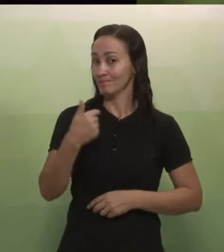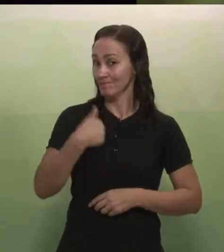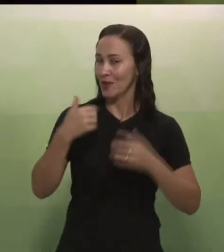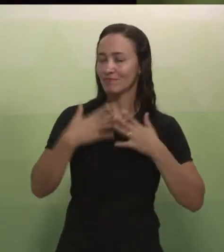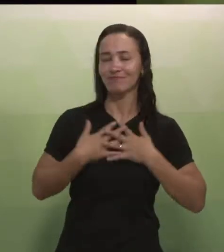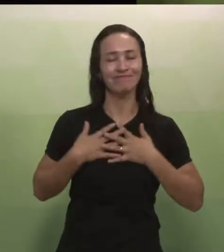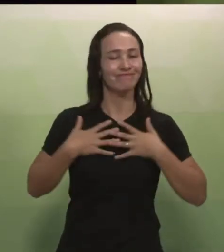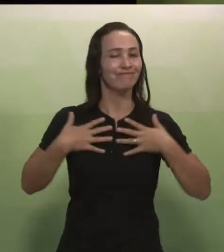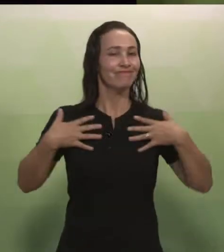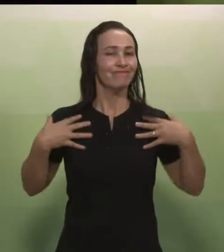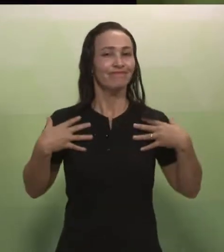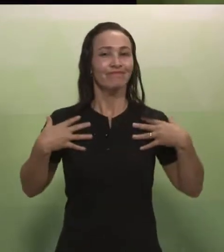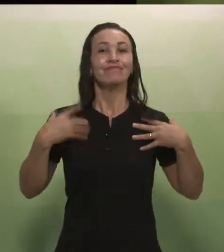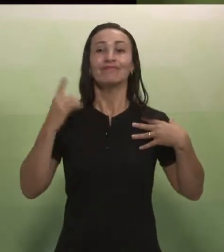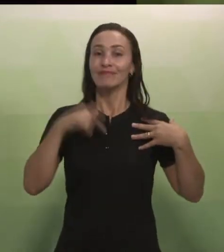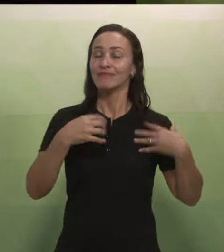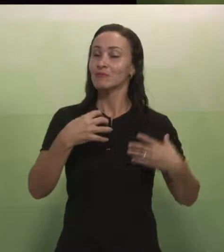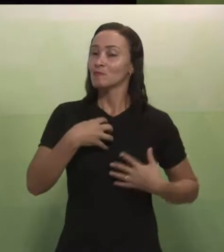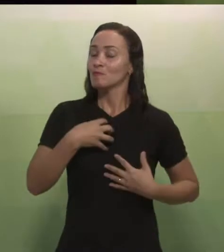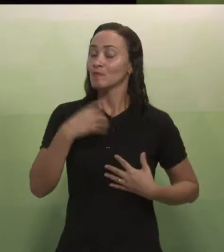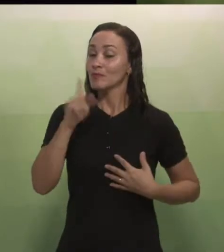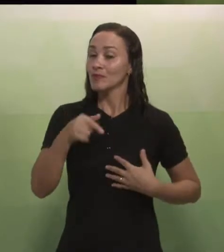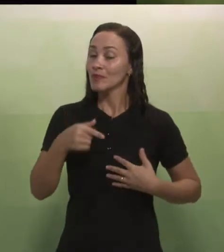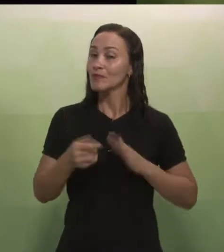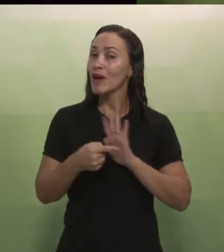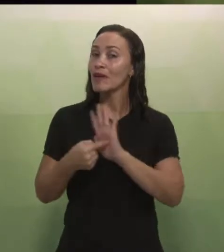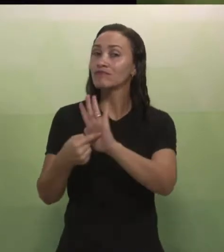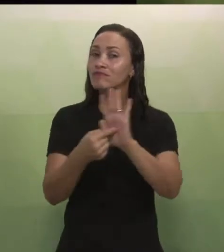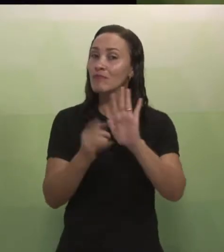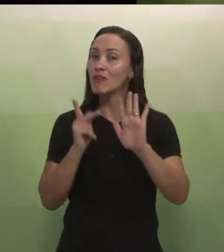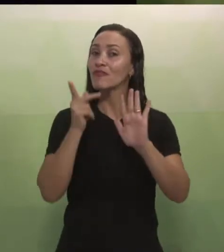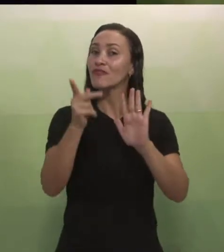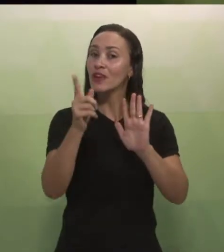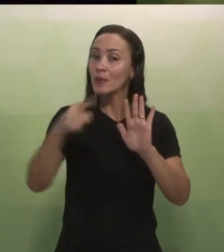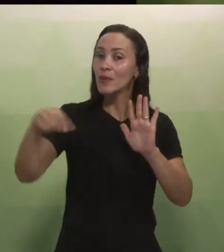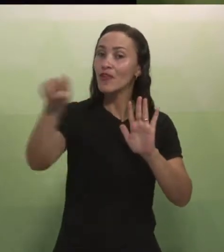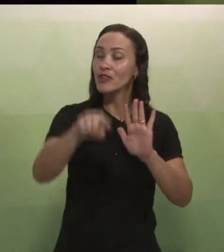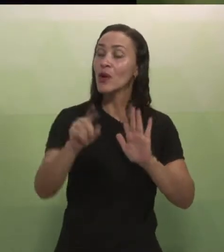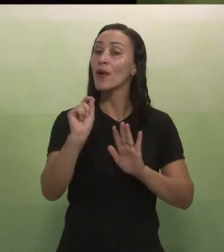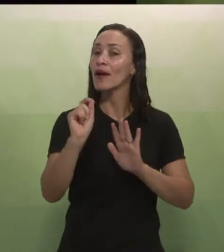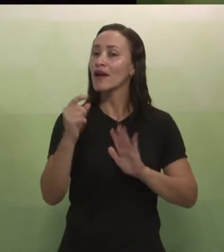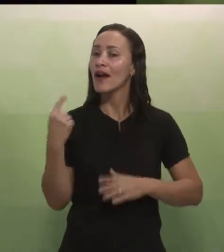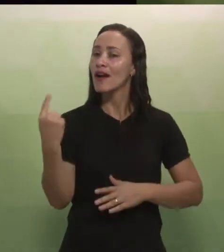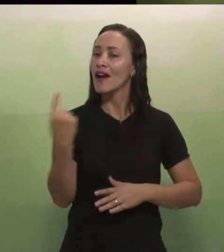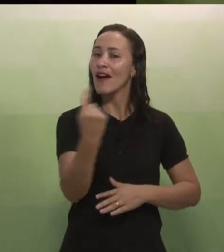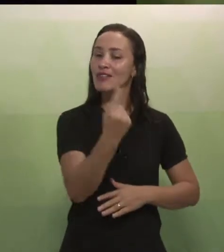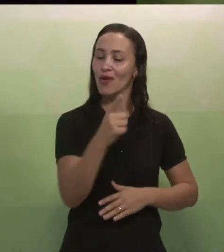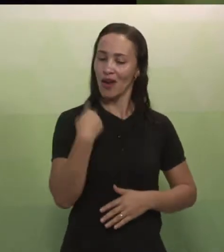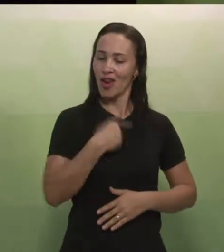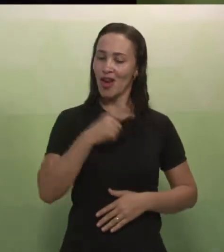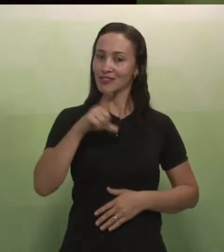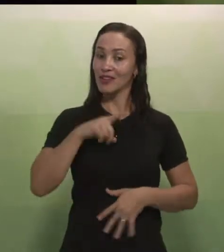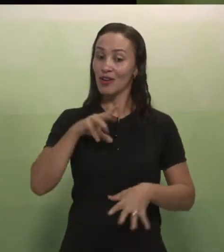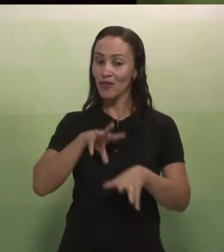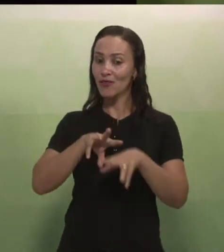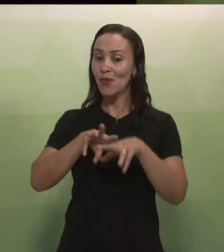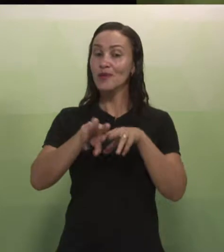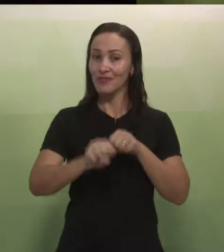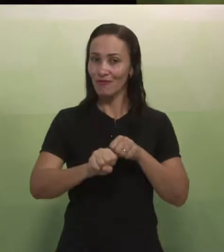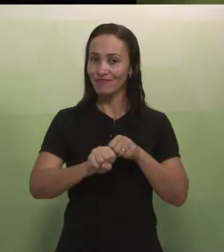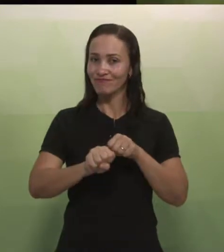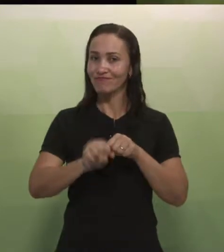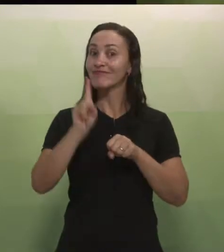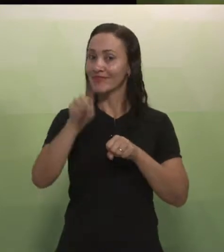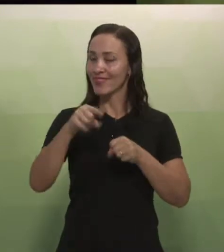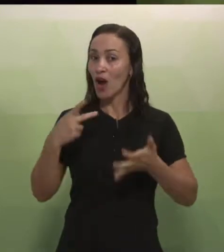prazer que eu venho aqui lhes dizer que a formação de cada um de nós, ela se